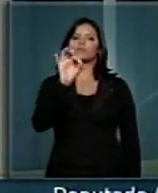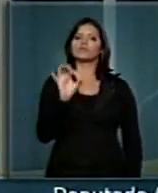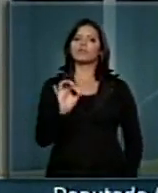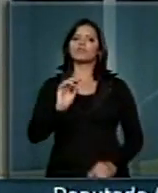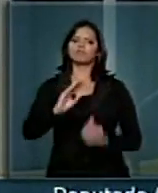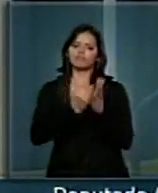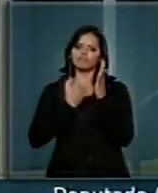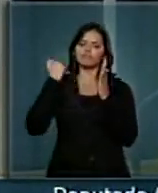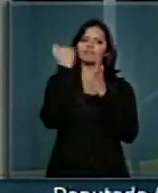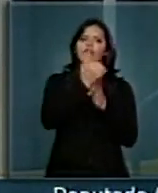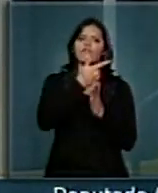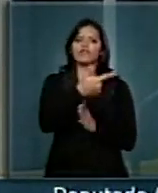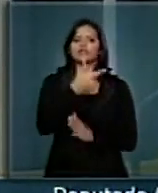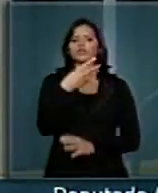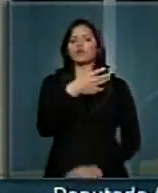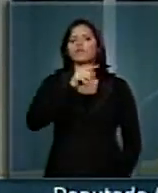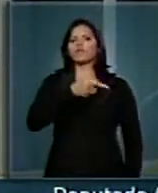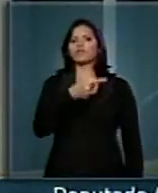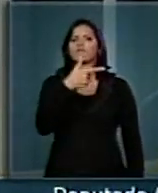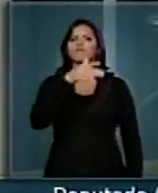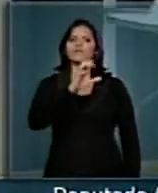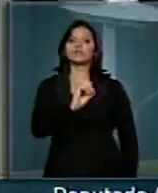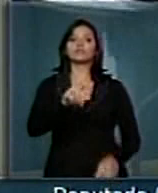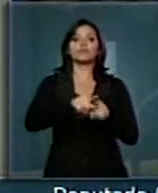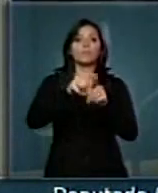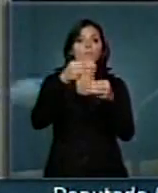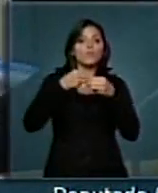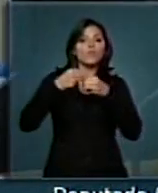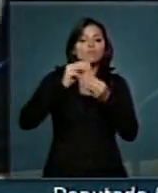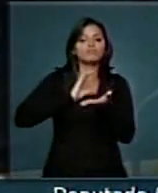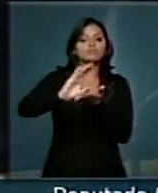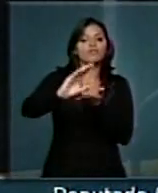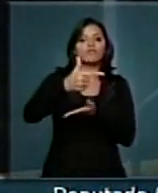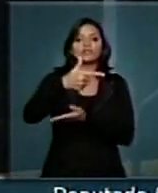18,55% para 24,20%, e dos municípios de